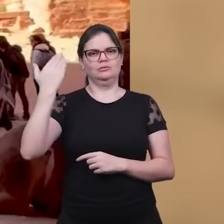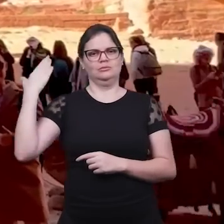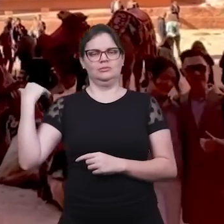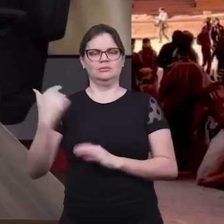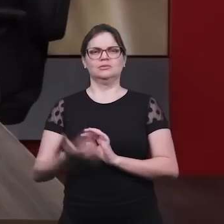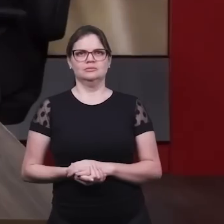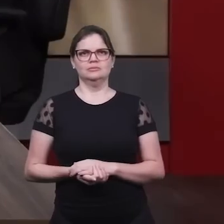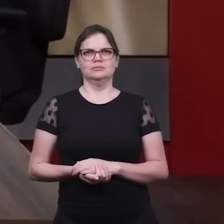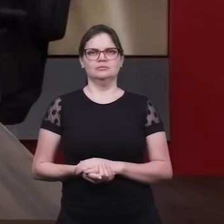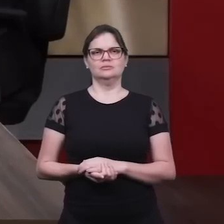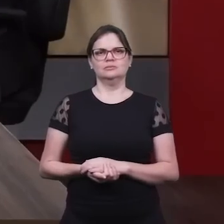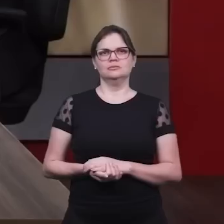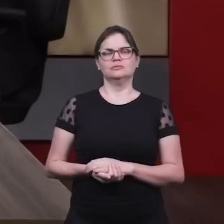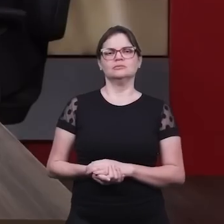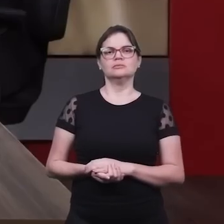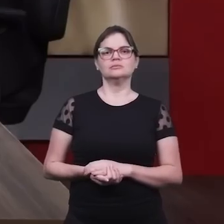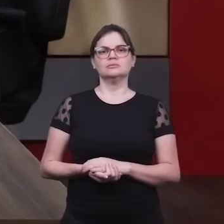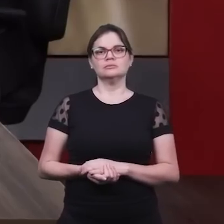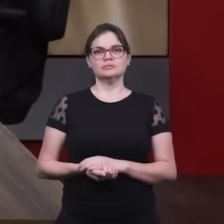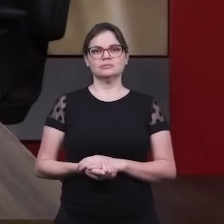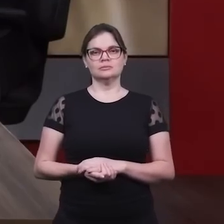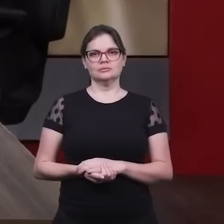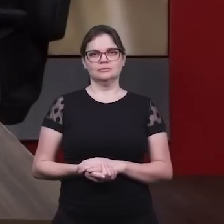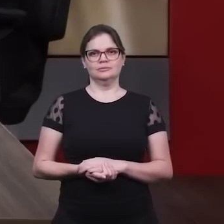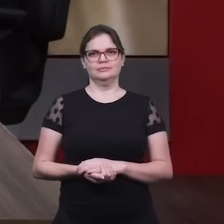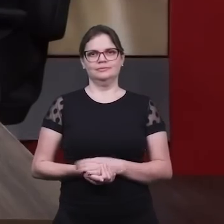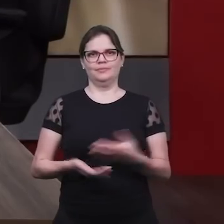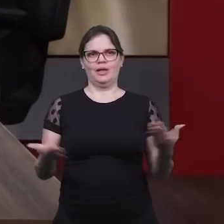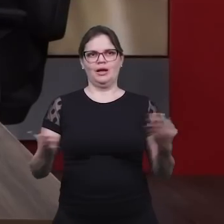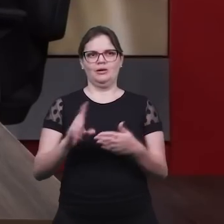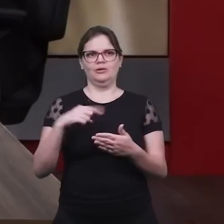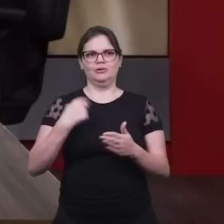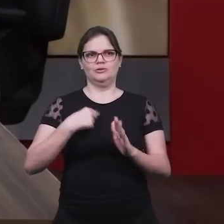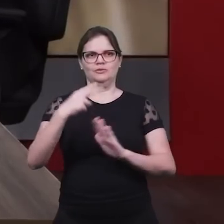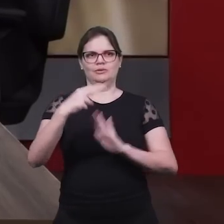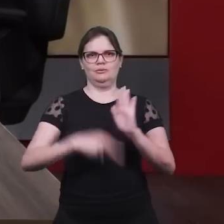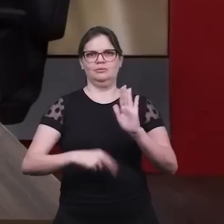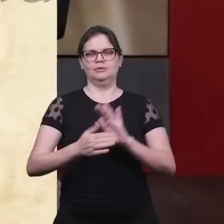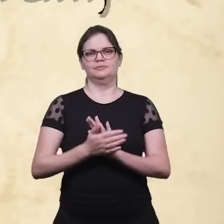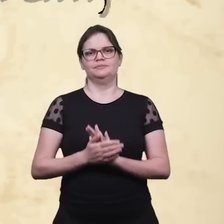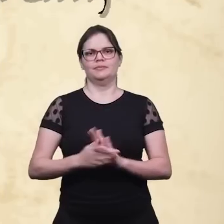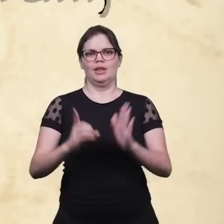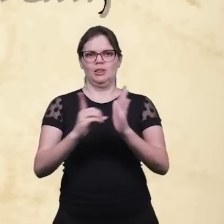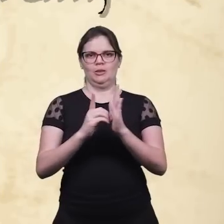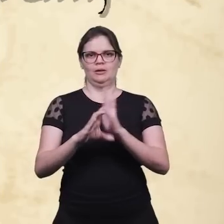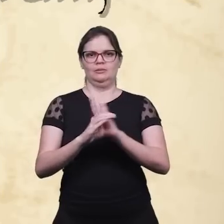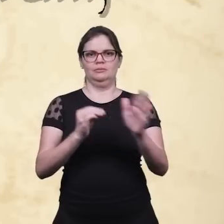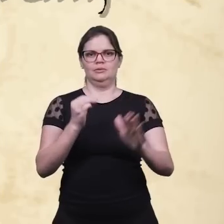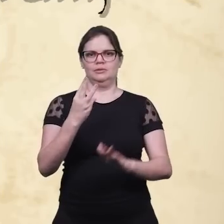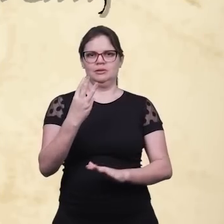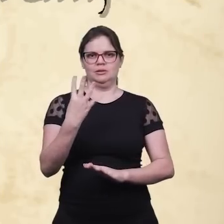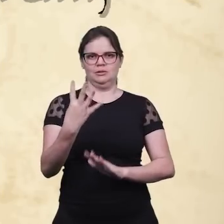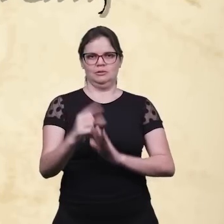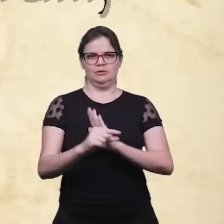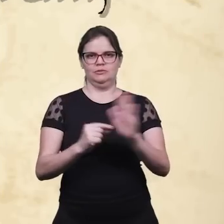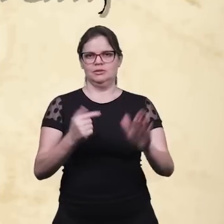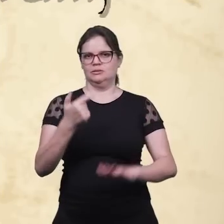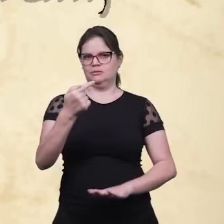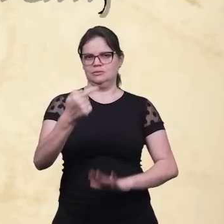verdade. Agora nós vamos ler Deuteronômio 34, 7, que diz assim,